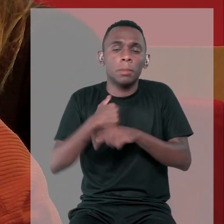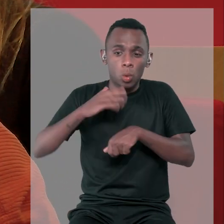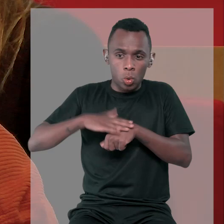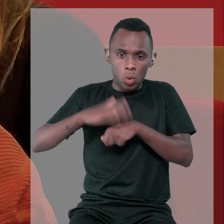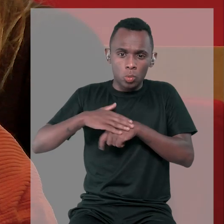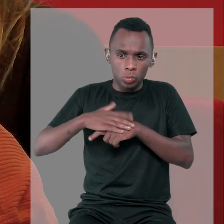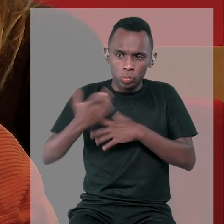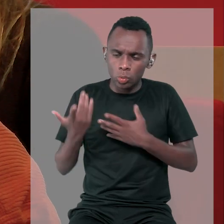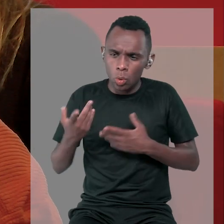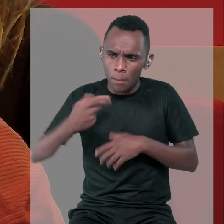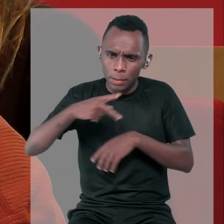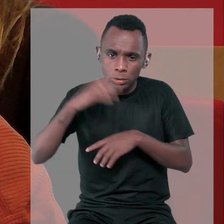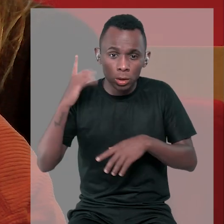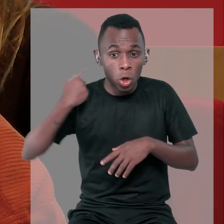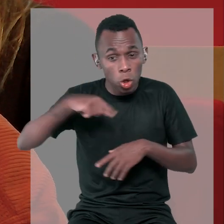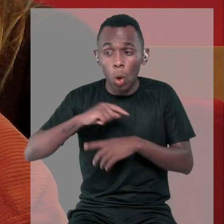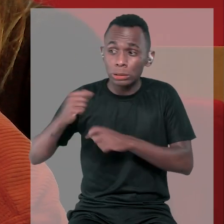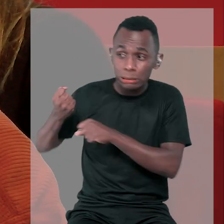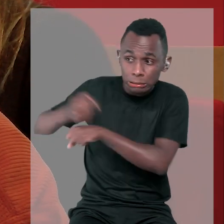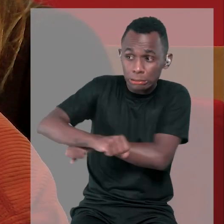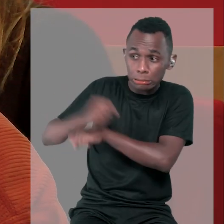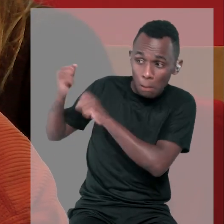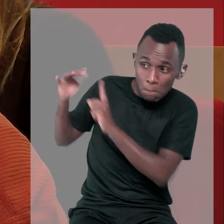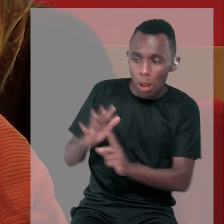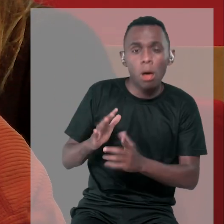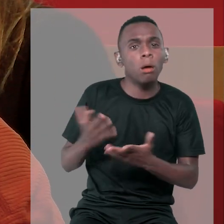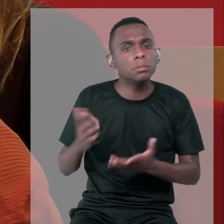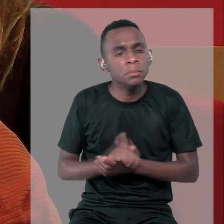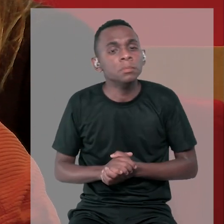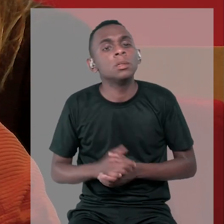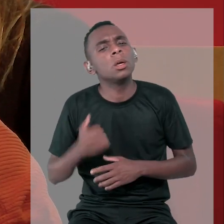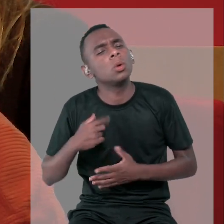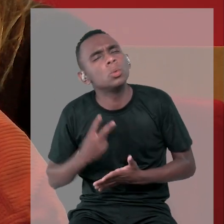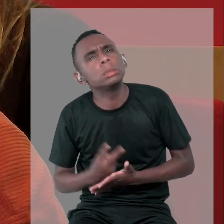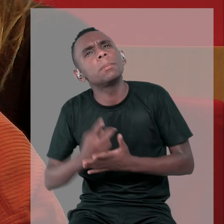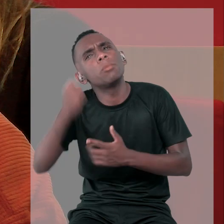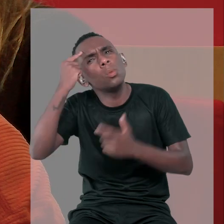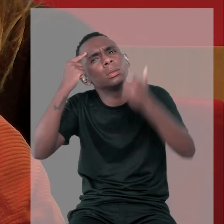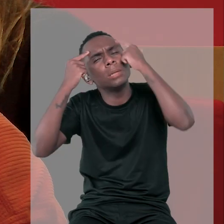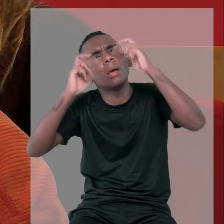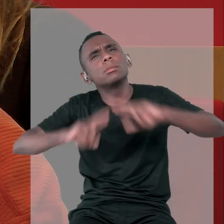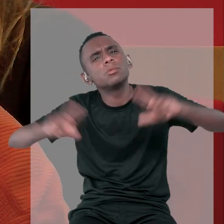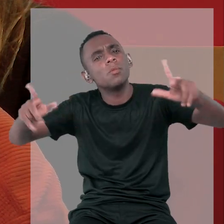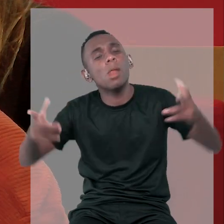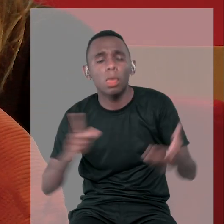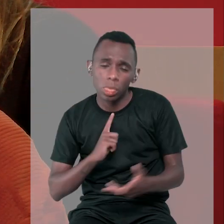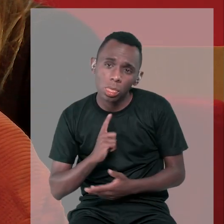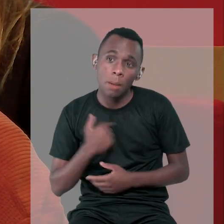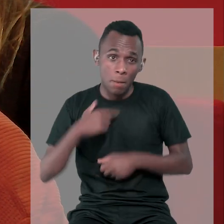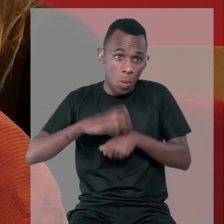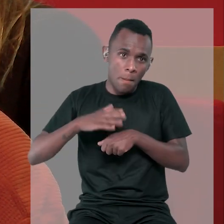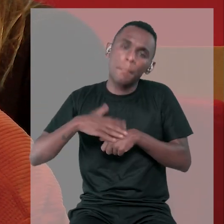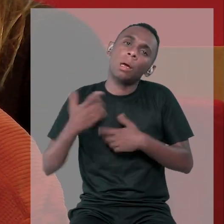somos colonizados. Quer dizer, eu estou tendo cada vez mais uma ideia dessas diferenças, e que para mim são essas diferenças, o